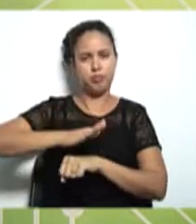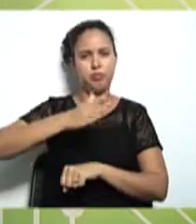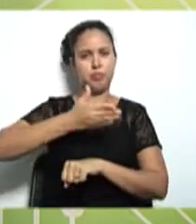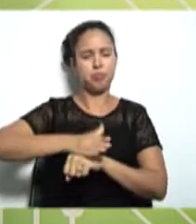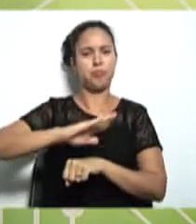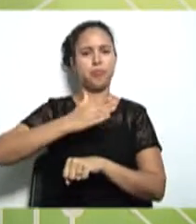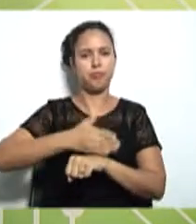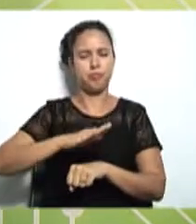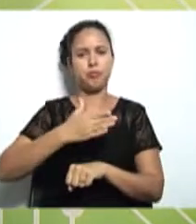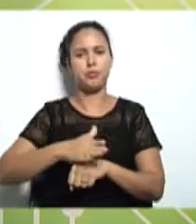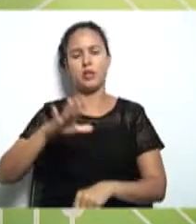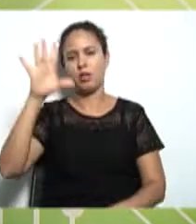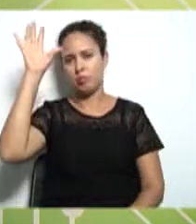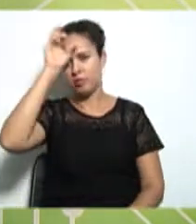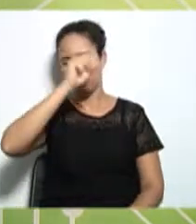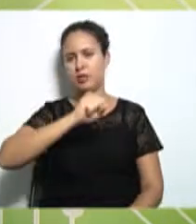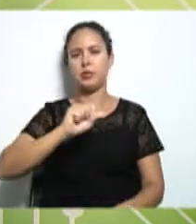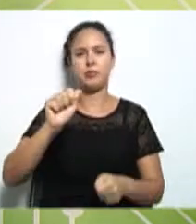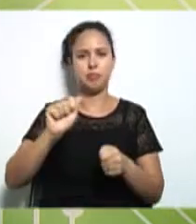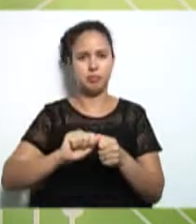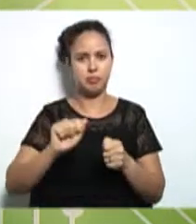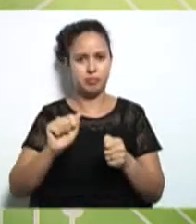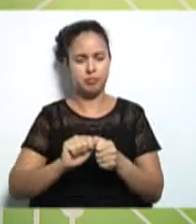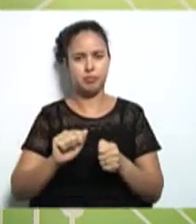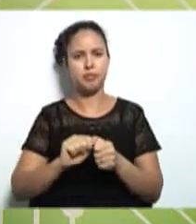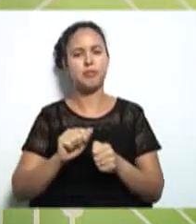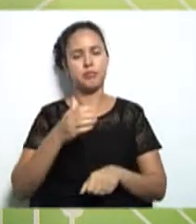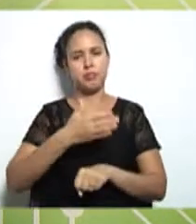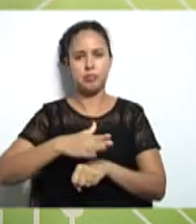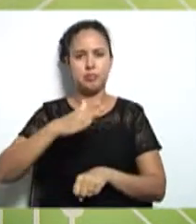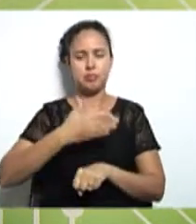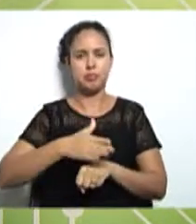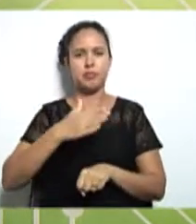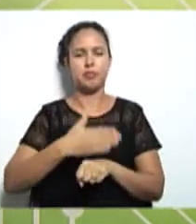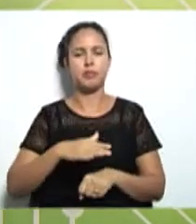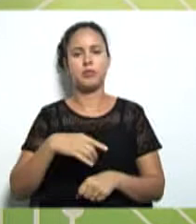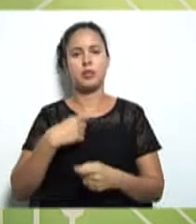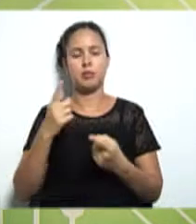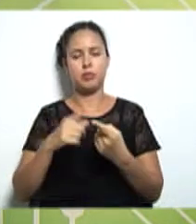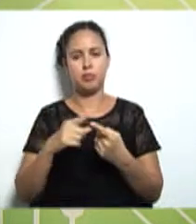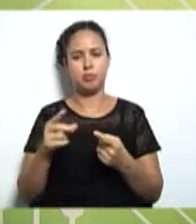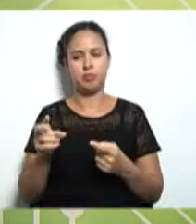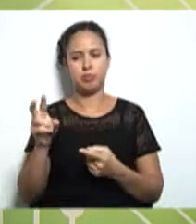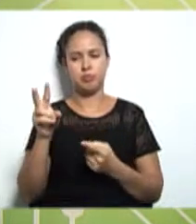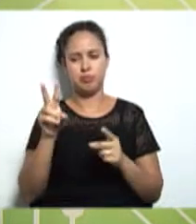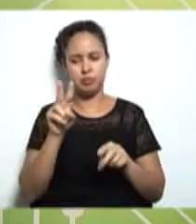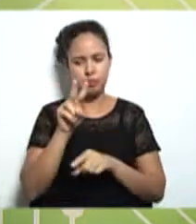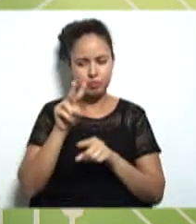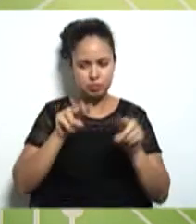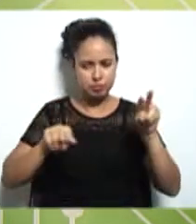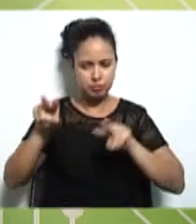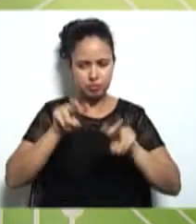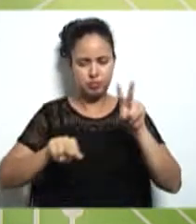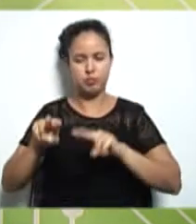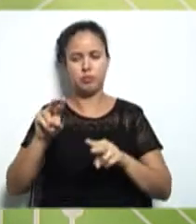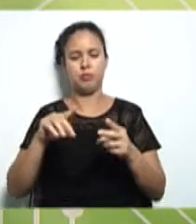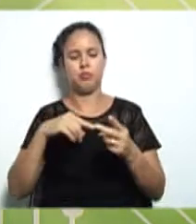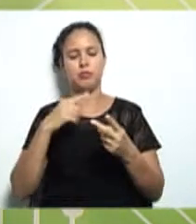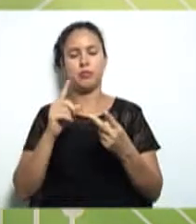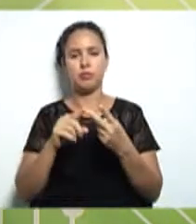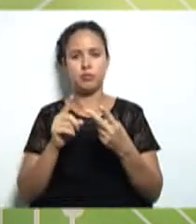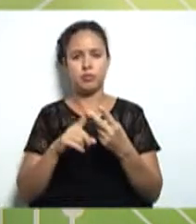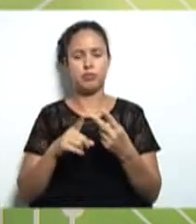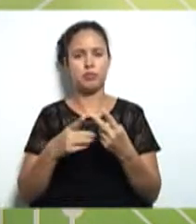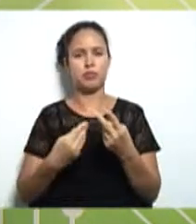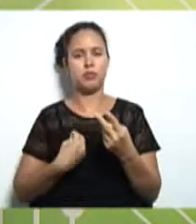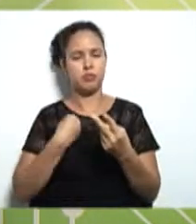fazer, aprender fazendo, tá? Então, primeiro, observando, segundo, vivenciando, que é a